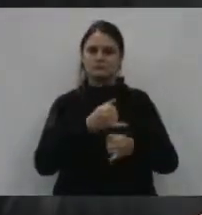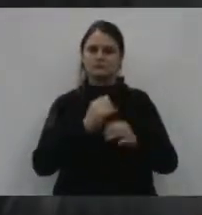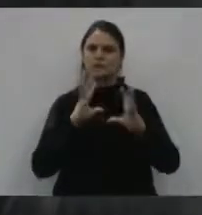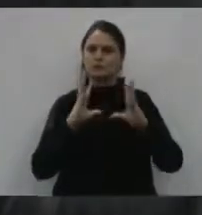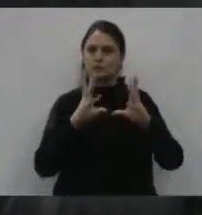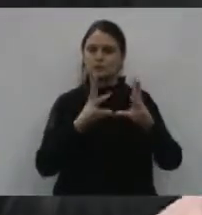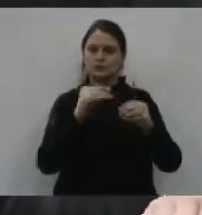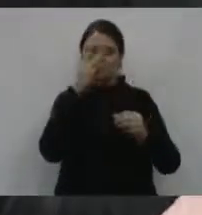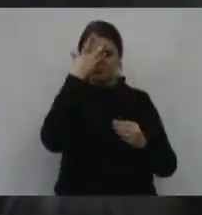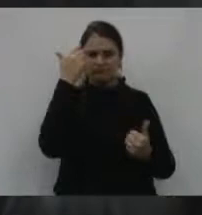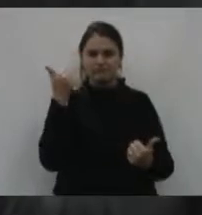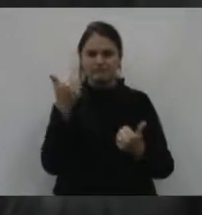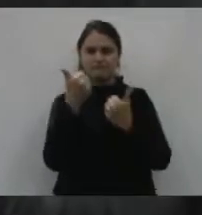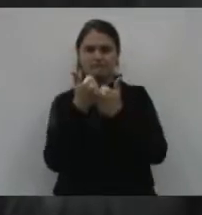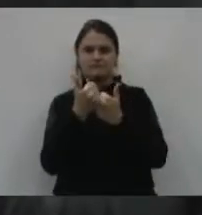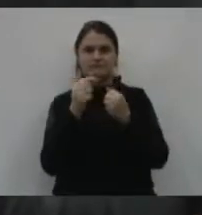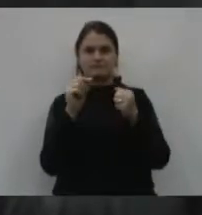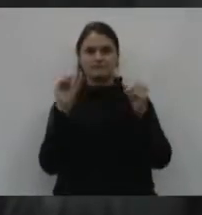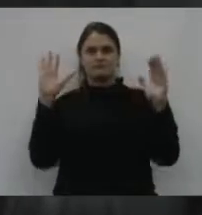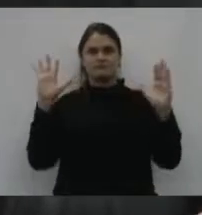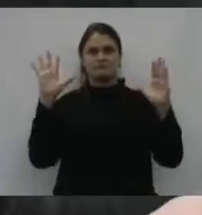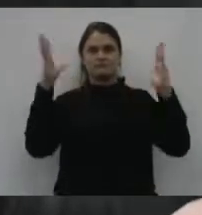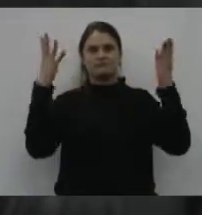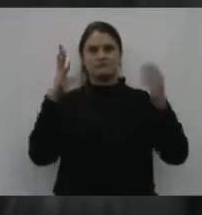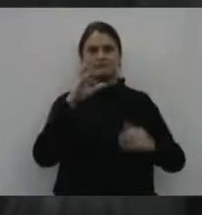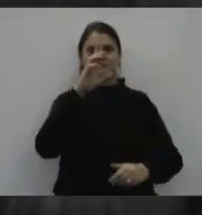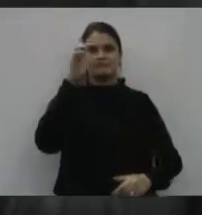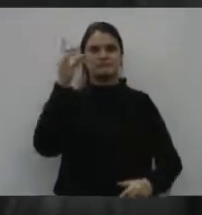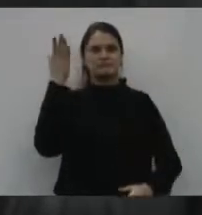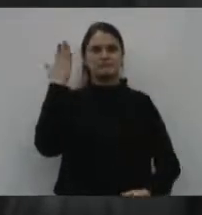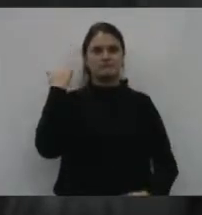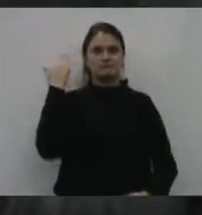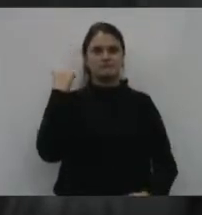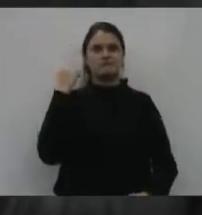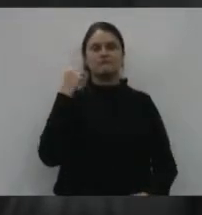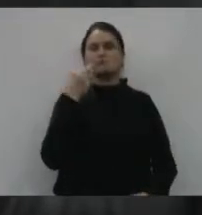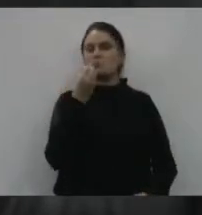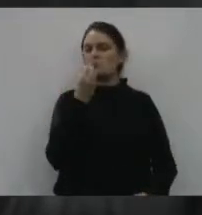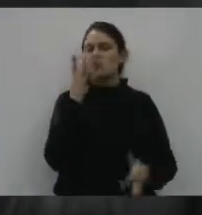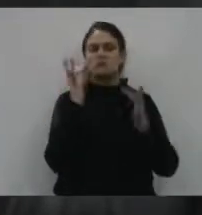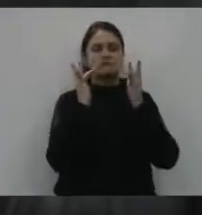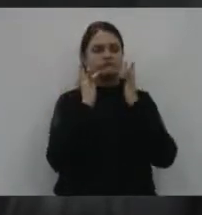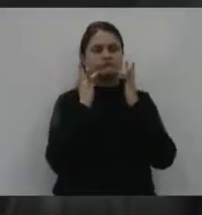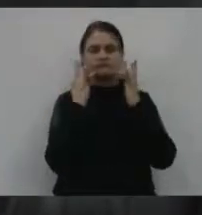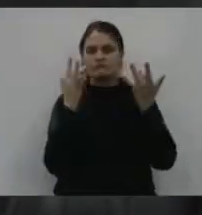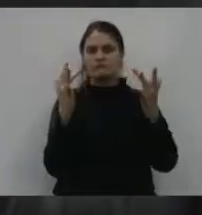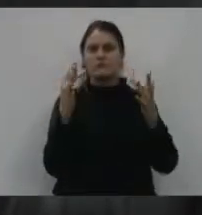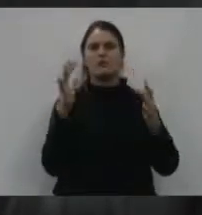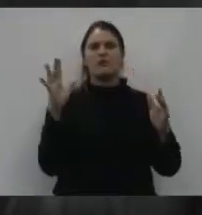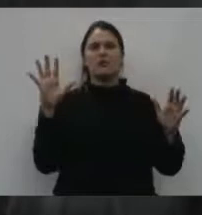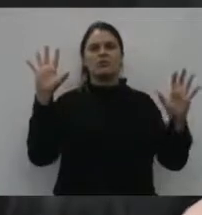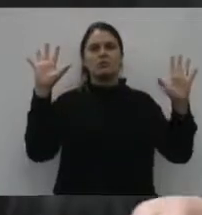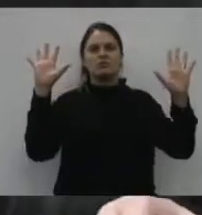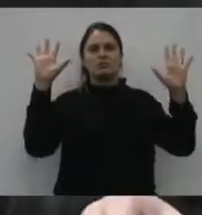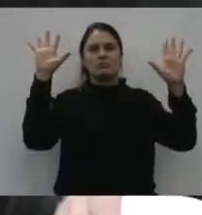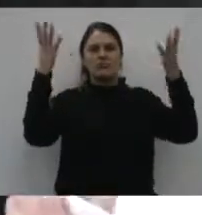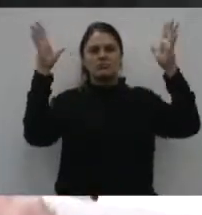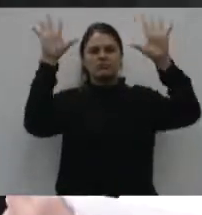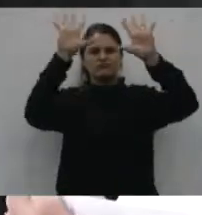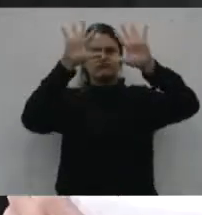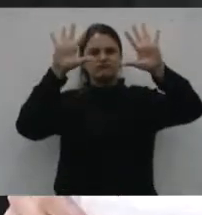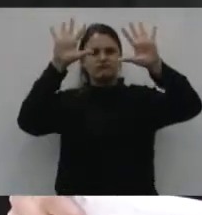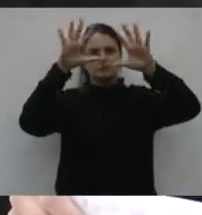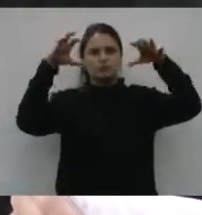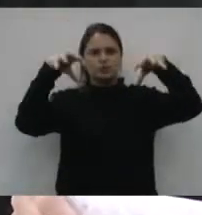todos os colaboradores que fizeram com que o dia de ontem fosse uma maravilha, mesmo com o tempo ruim, mas